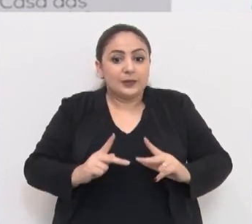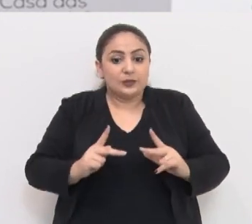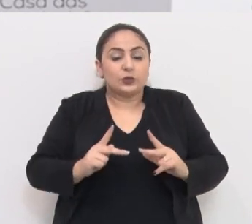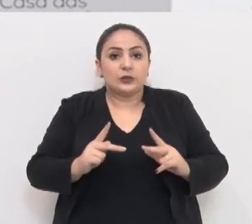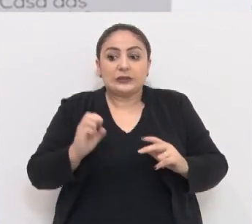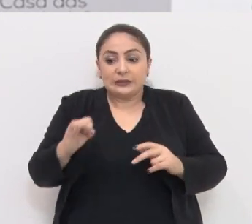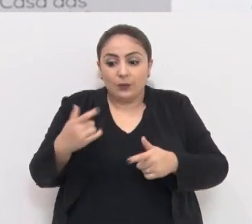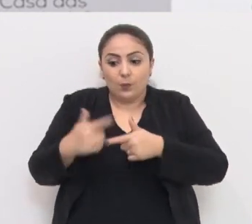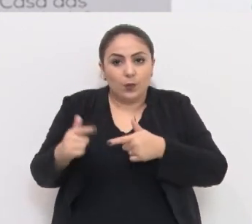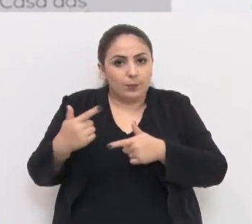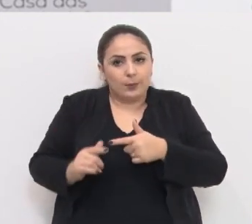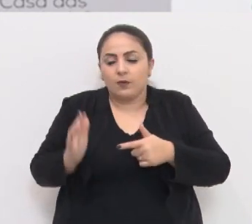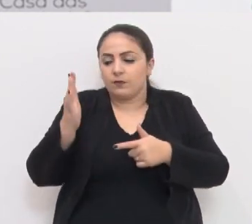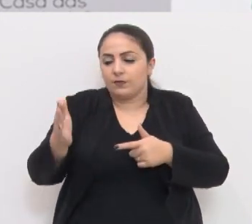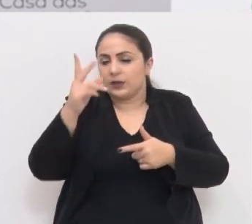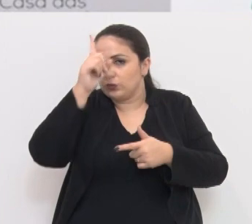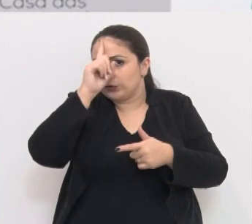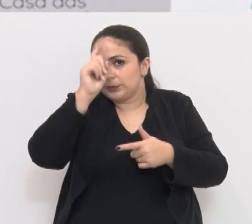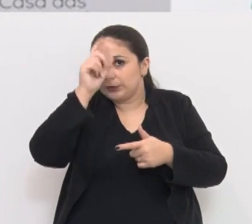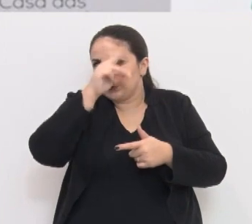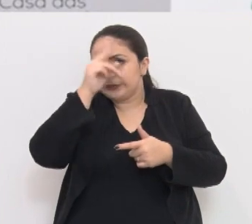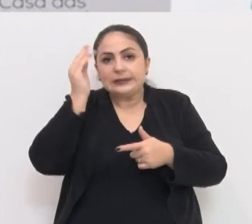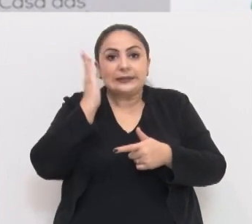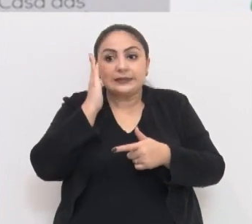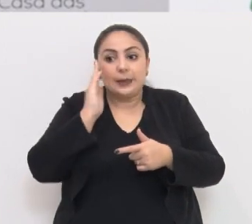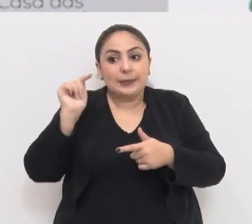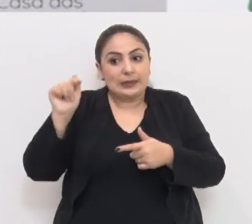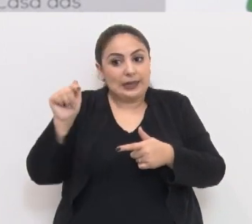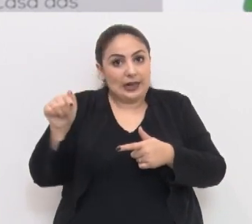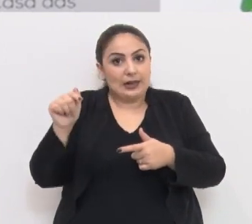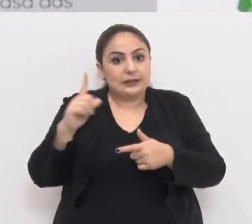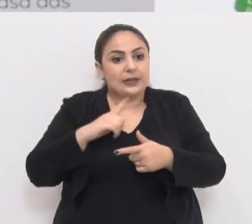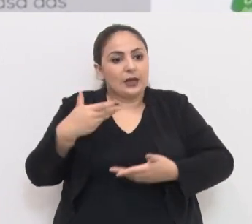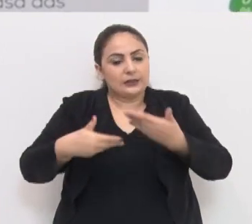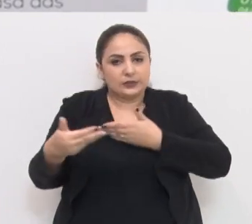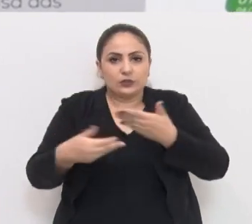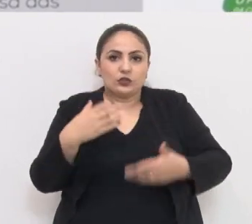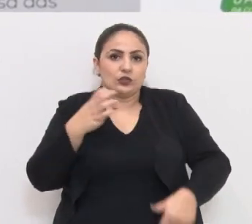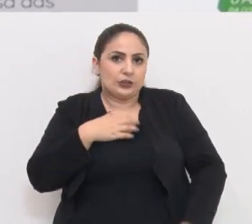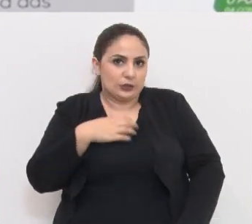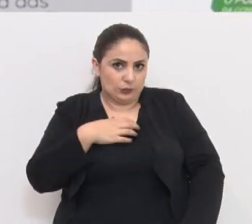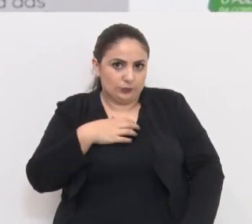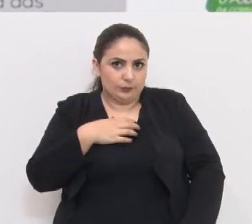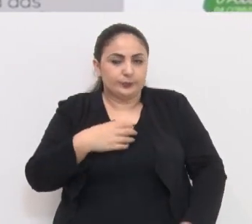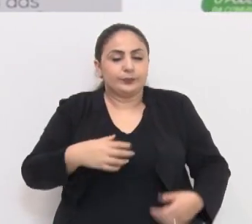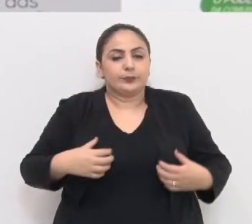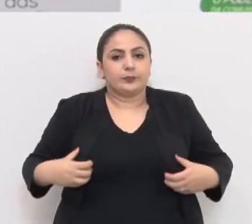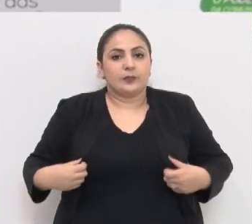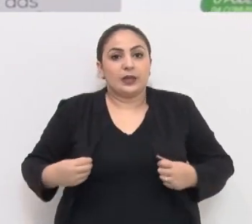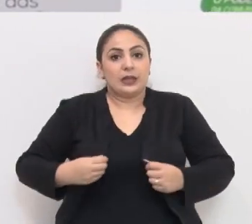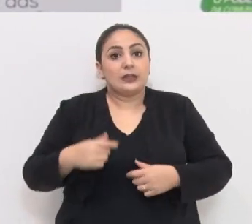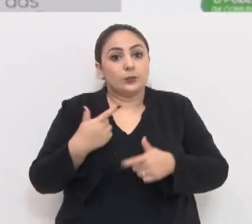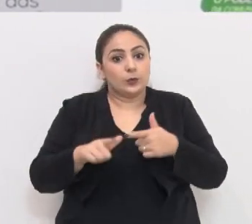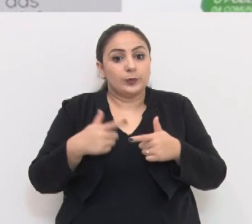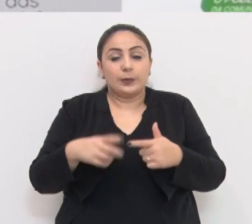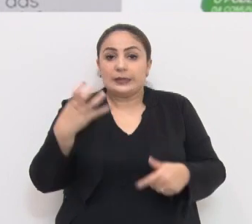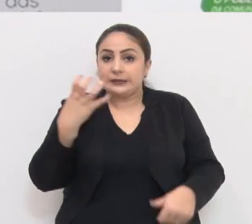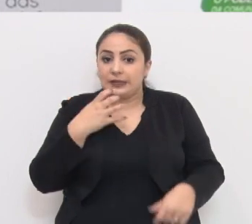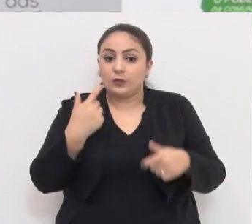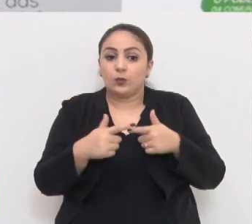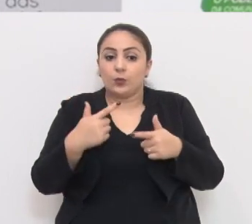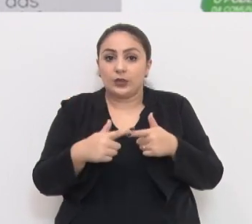pessoal pintou algum problema, recorre ao municipal, porque sabe lá que vai ser atendido de uma forma ou de outra. E estava um